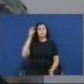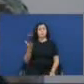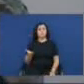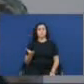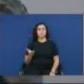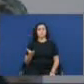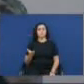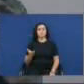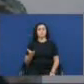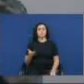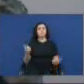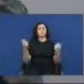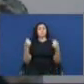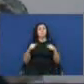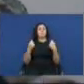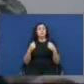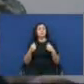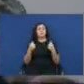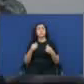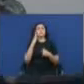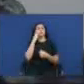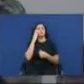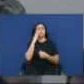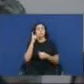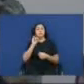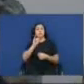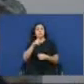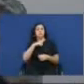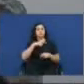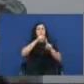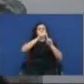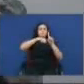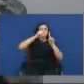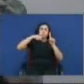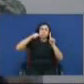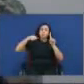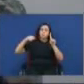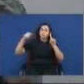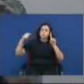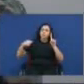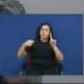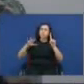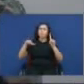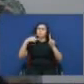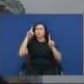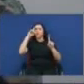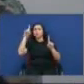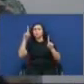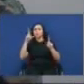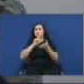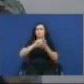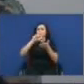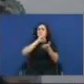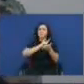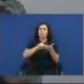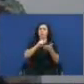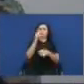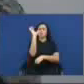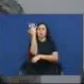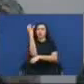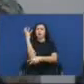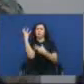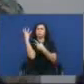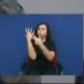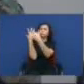Municipal. Então, é necessário, se existe um cronograma de poda, de limpeza de terrenos, que ele